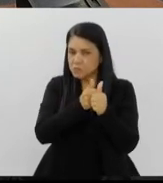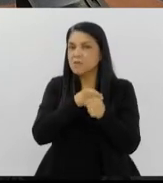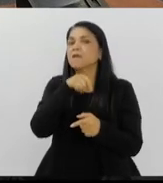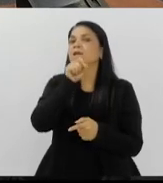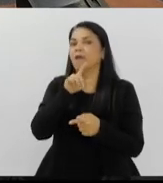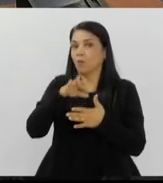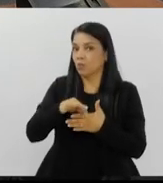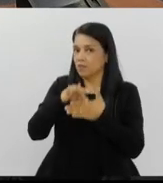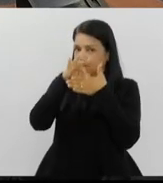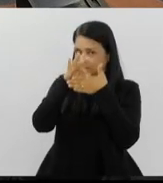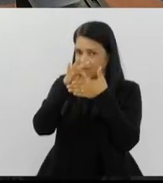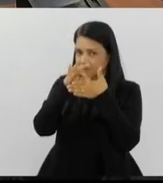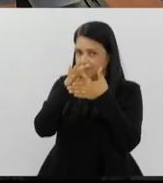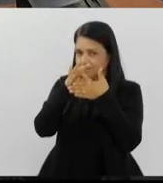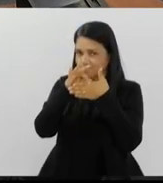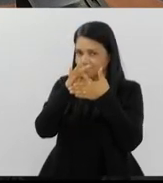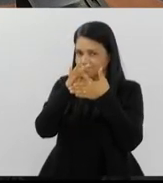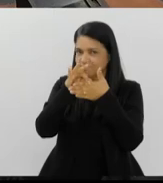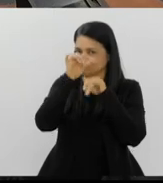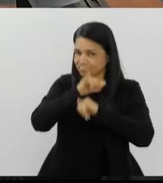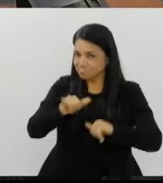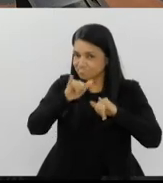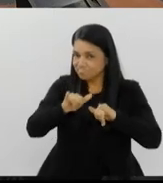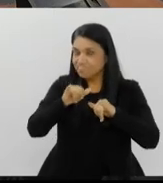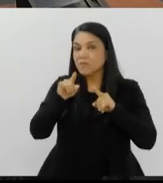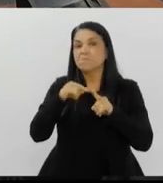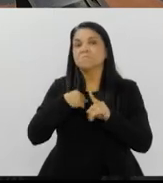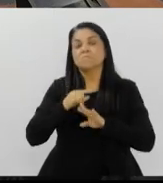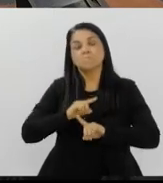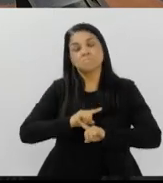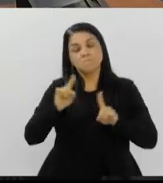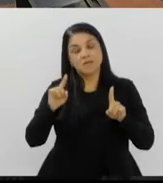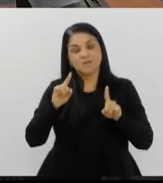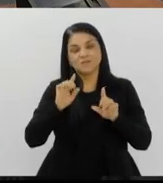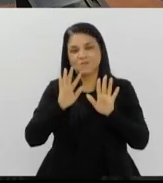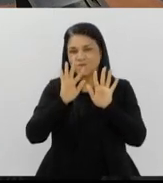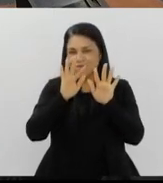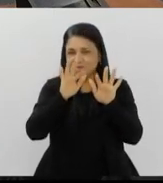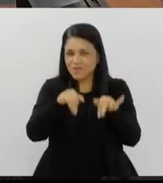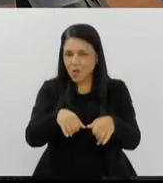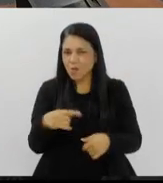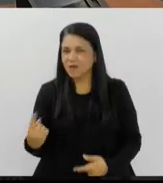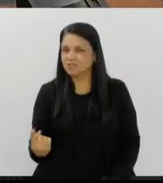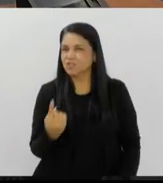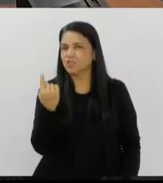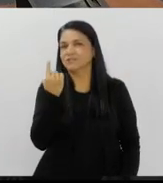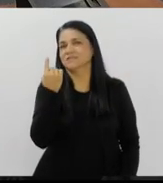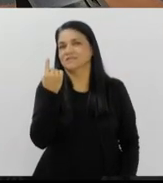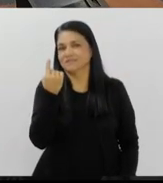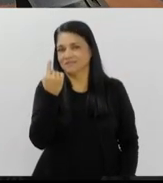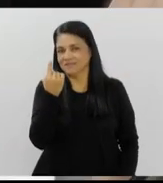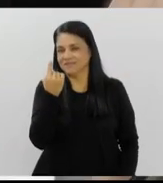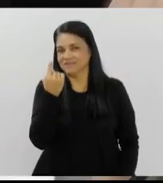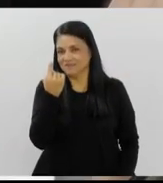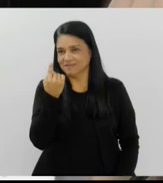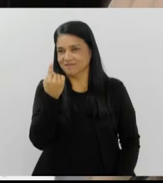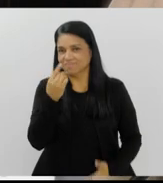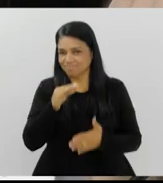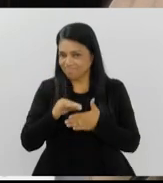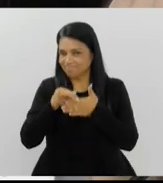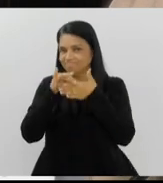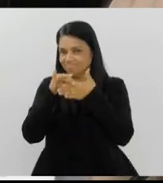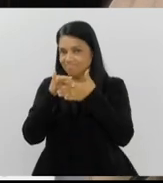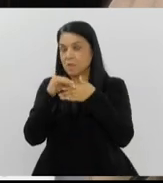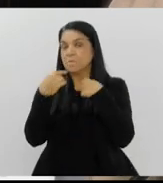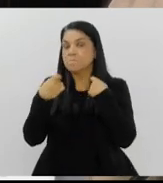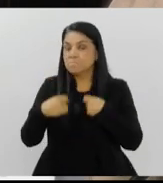liderança, gostando ou não. Mas a liderança, no final do dia, ela é solitária. E, para não ser, o líder precisa